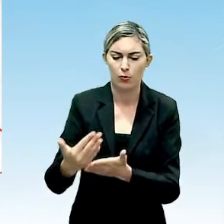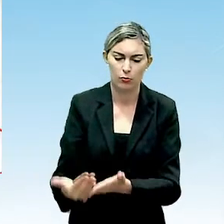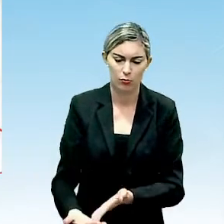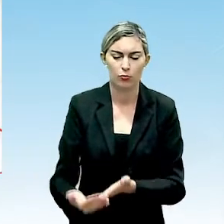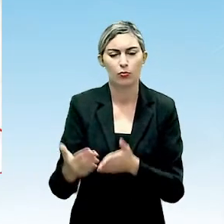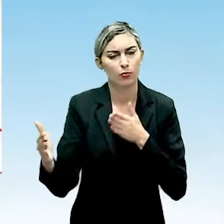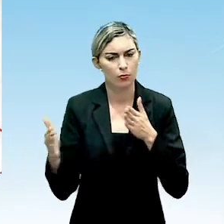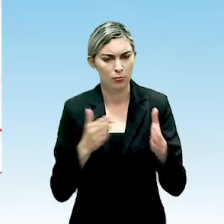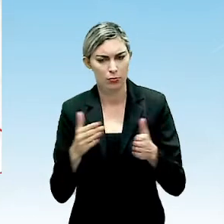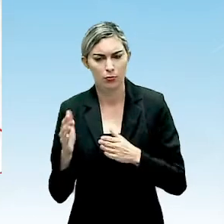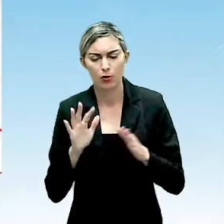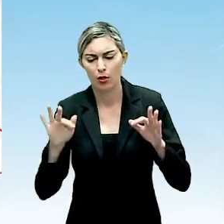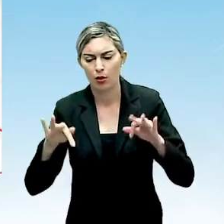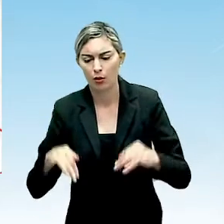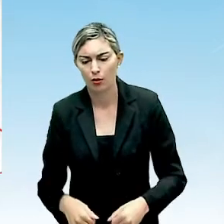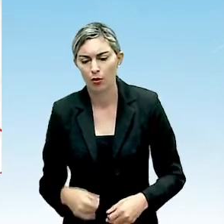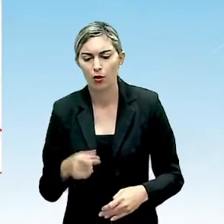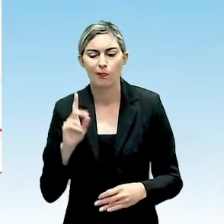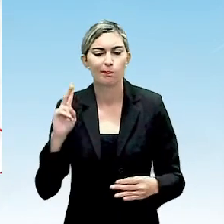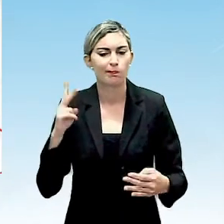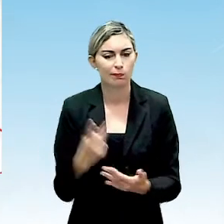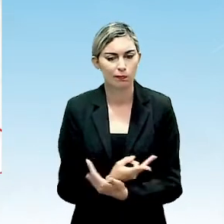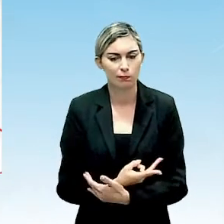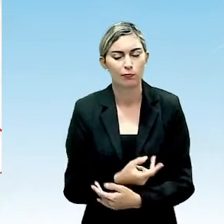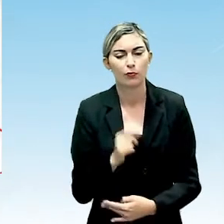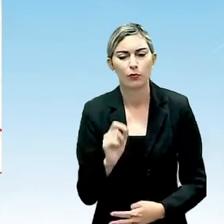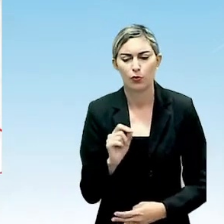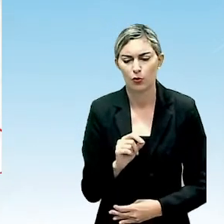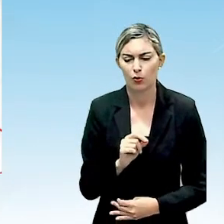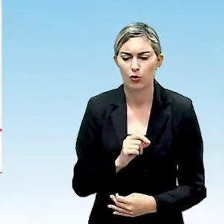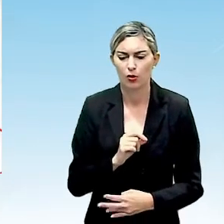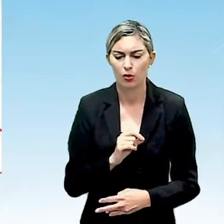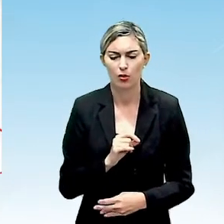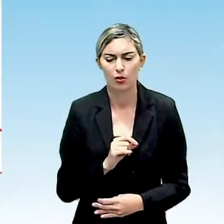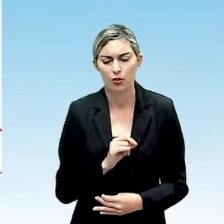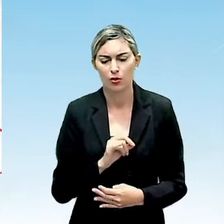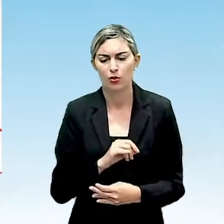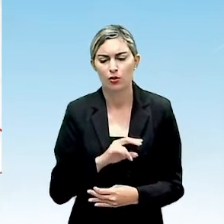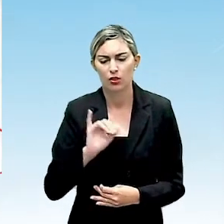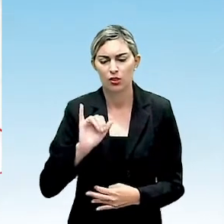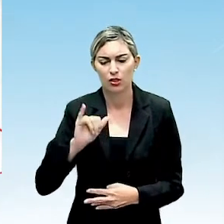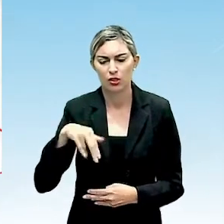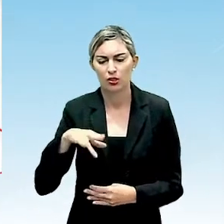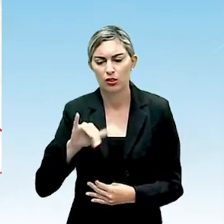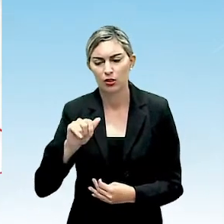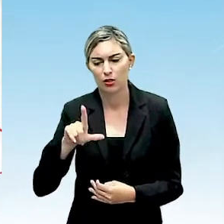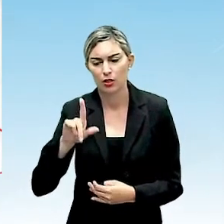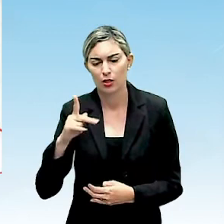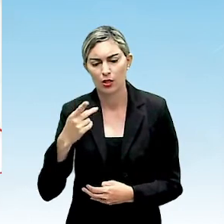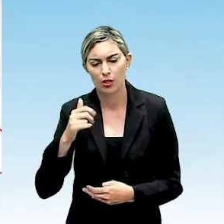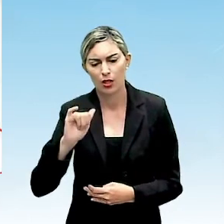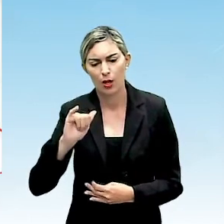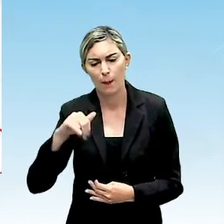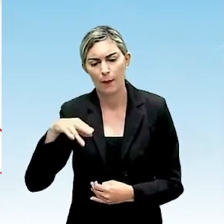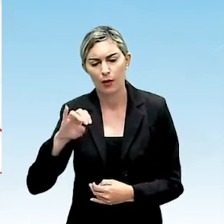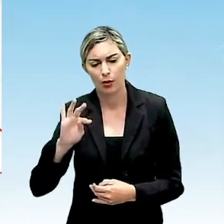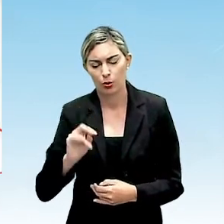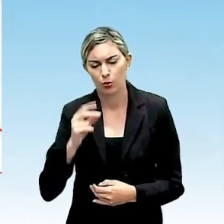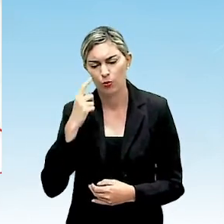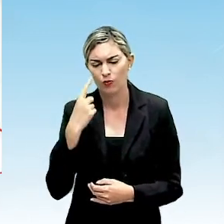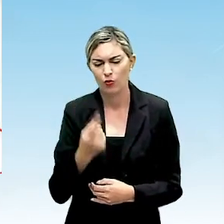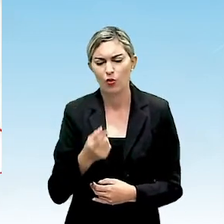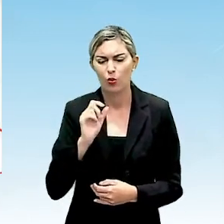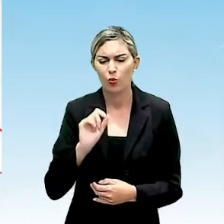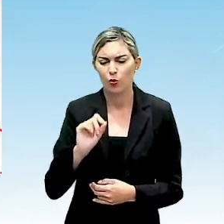período e vai acabar incorrendo num erro que é chamado de encilhamento. Já caiu muito em prova, né? Não é tanto novidade não. E o que